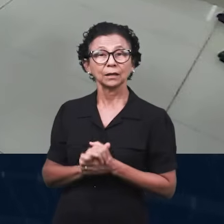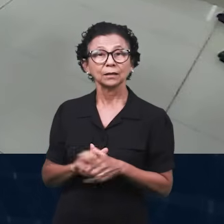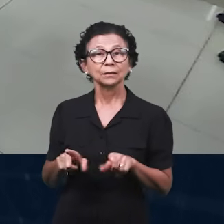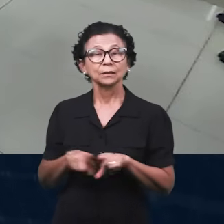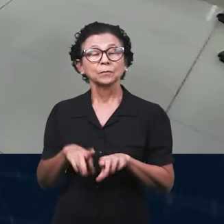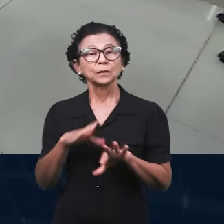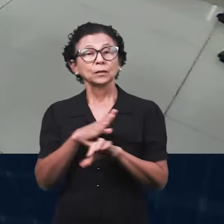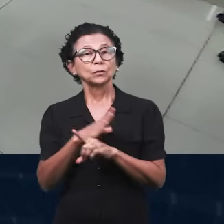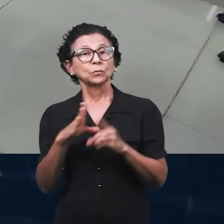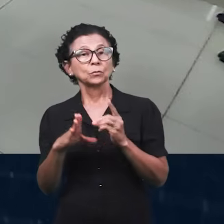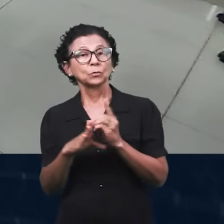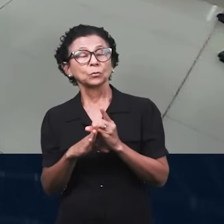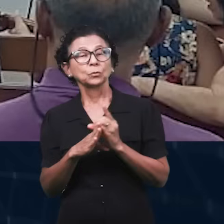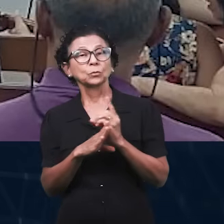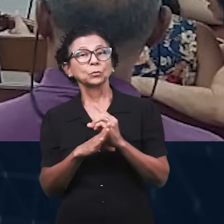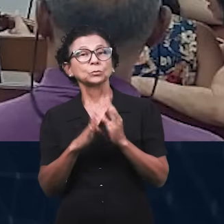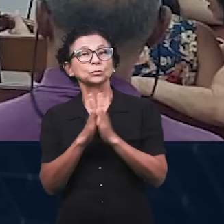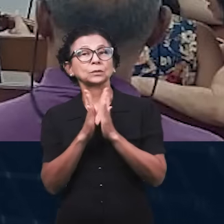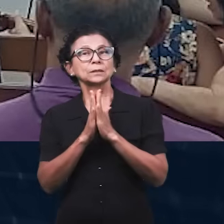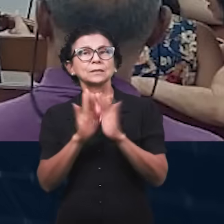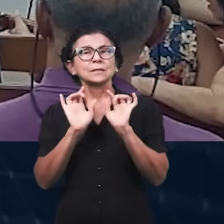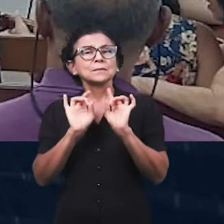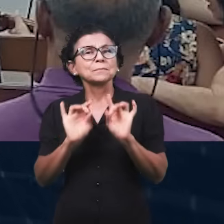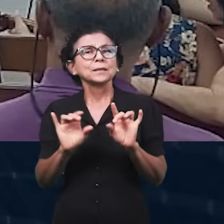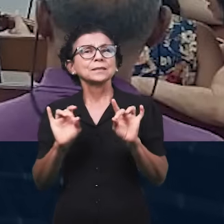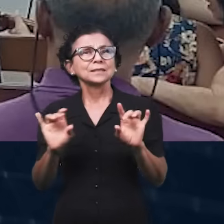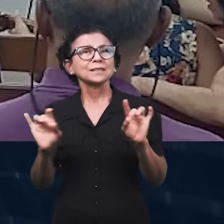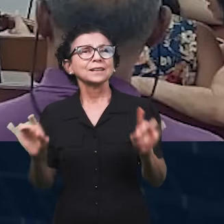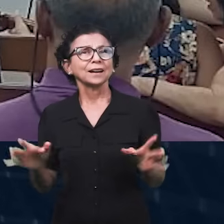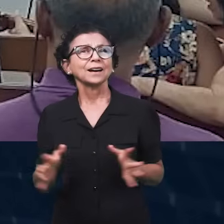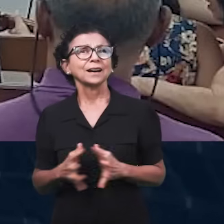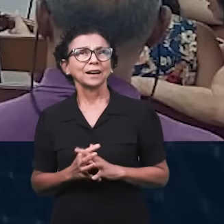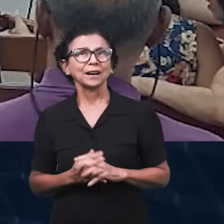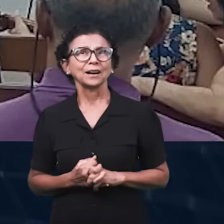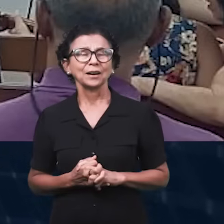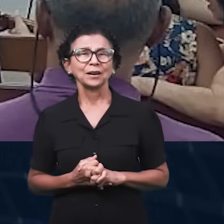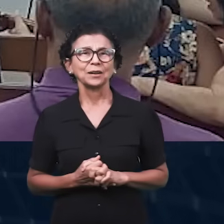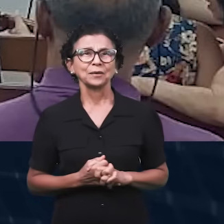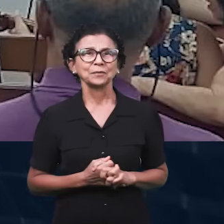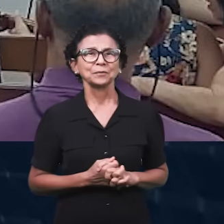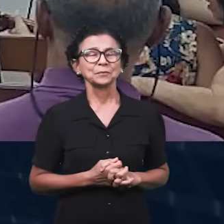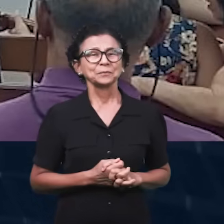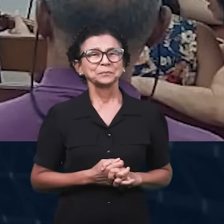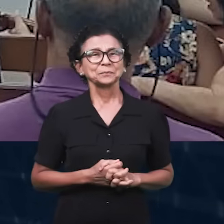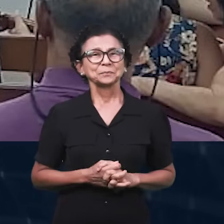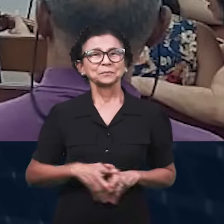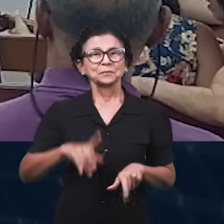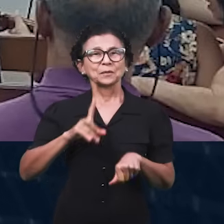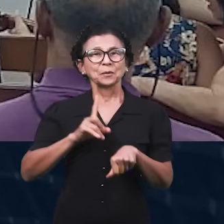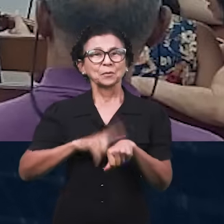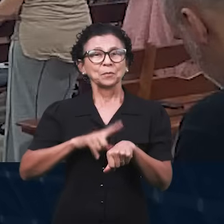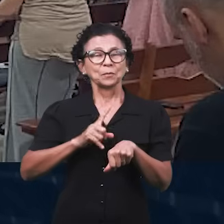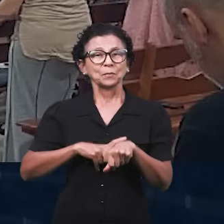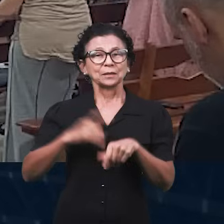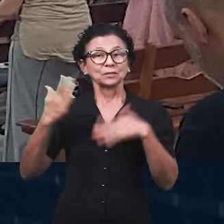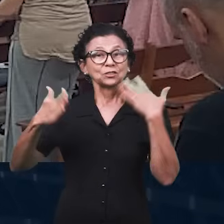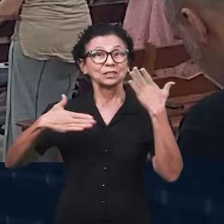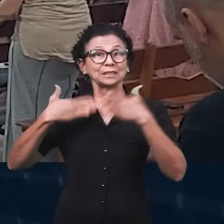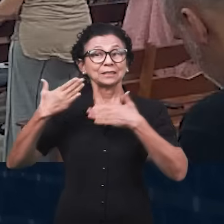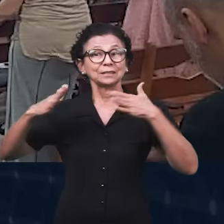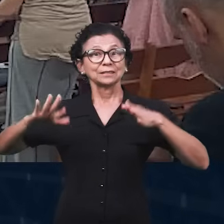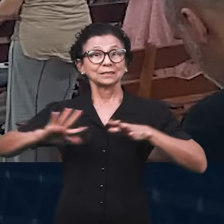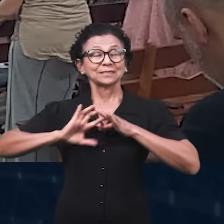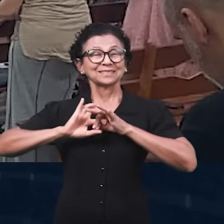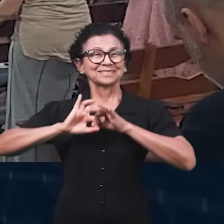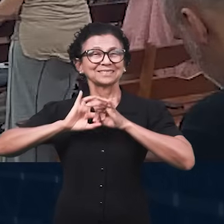especial de oração com as igrejas do Polo Central, ICM Assunção e ICM Capiatá. Foi um momento de grande alegria e comunhão,